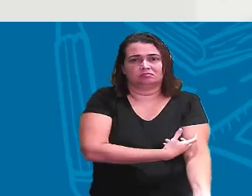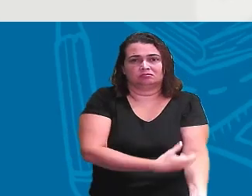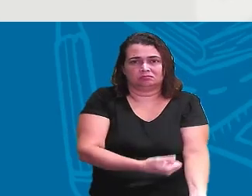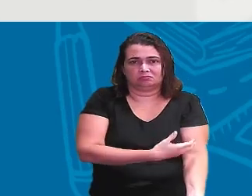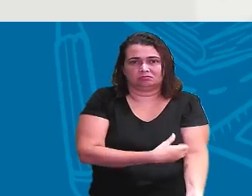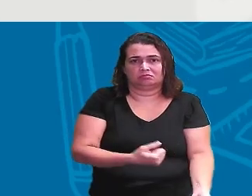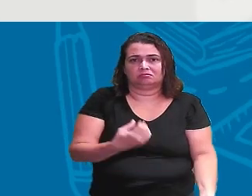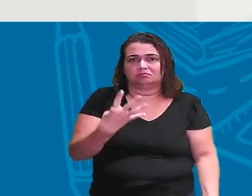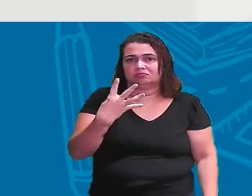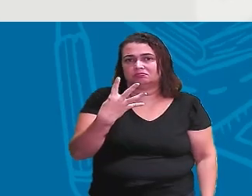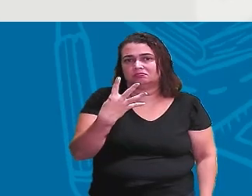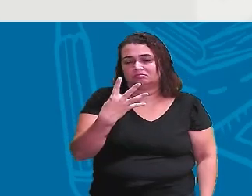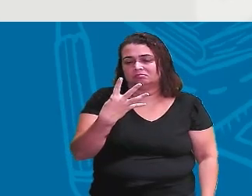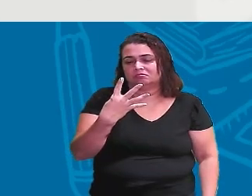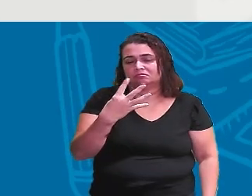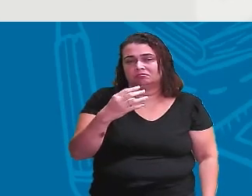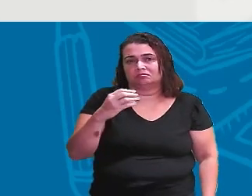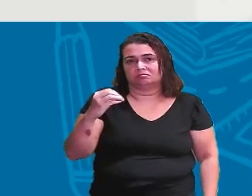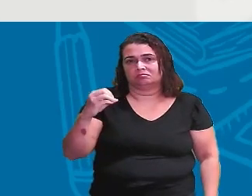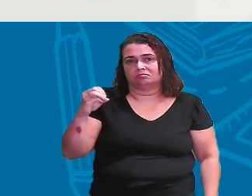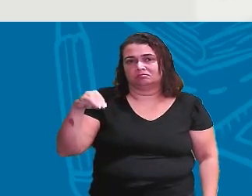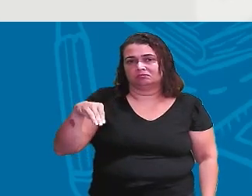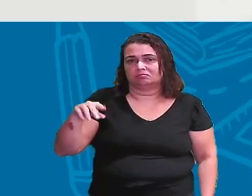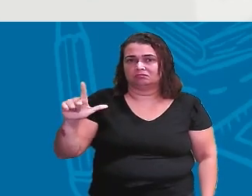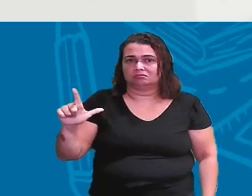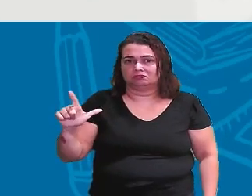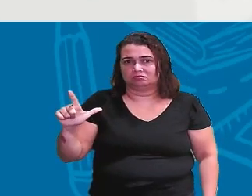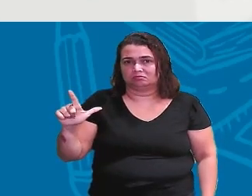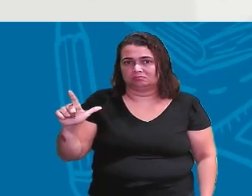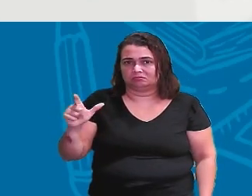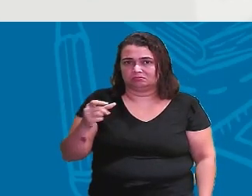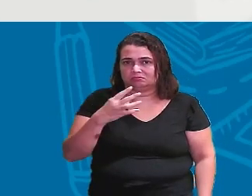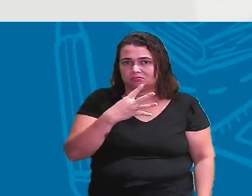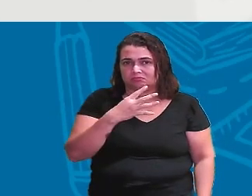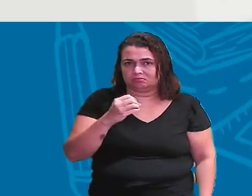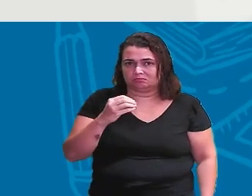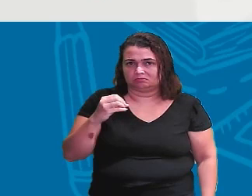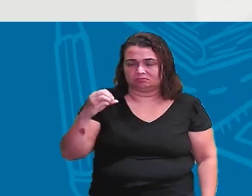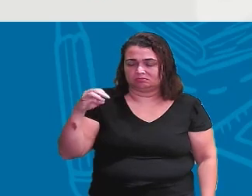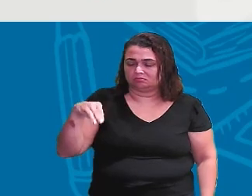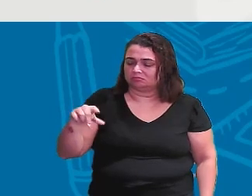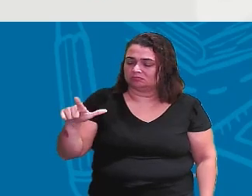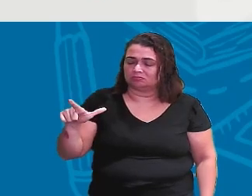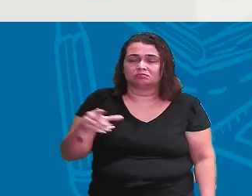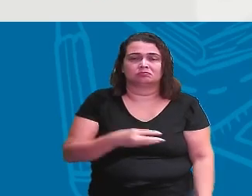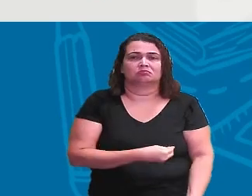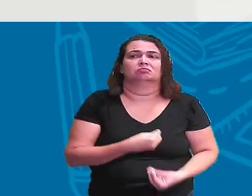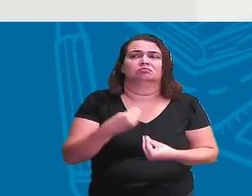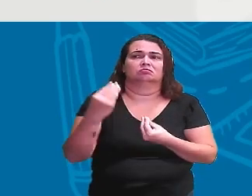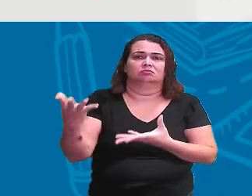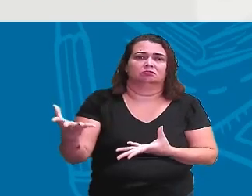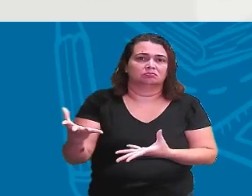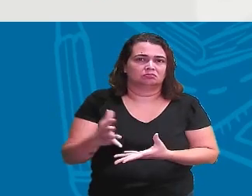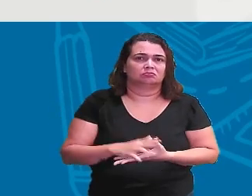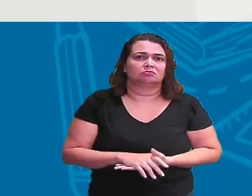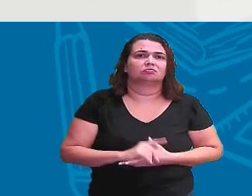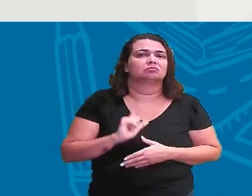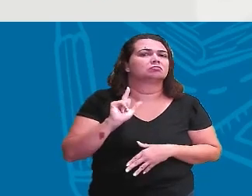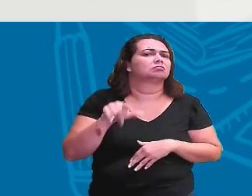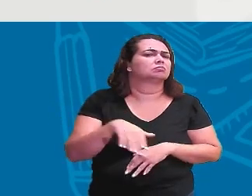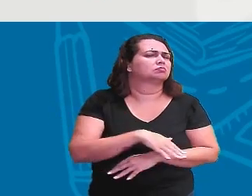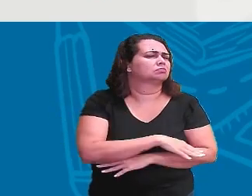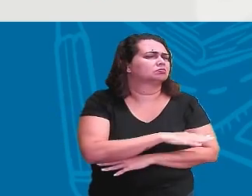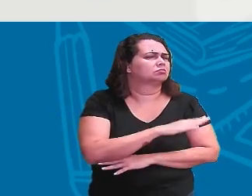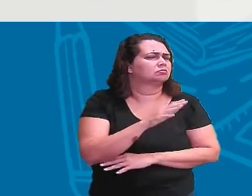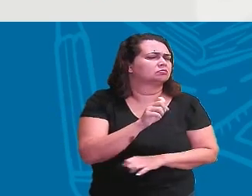cerca de 400 ml de sangue. Então, se eu doei aquele sangue, então, ao longo do dia, ao